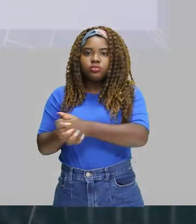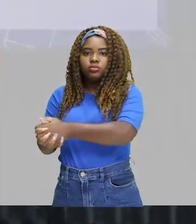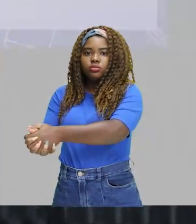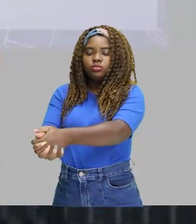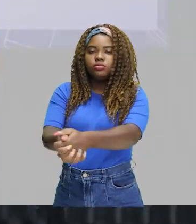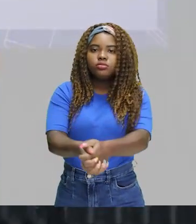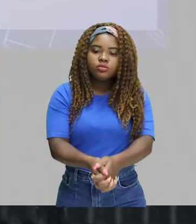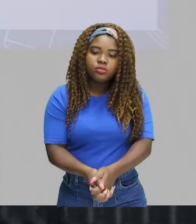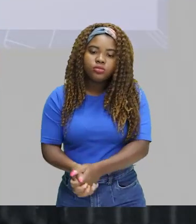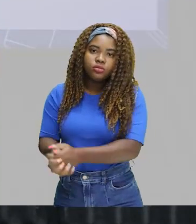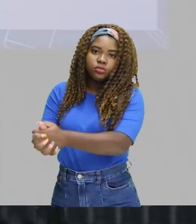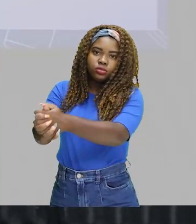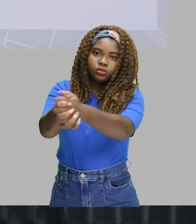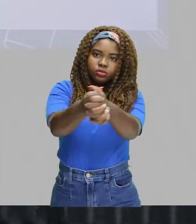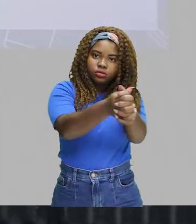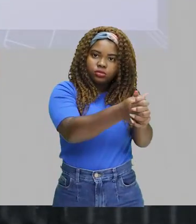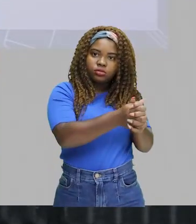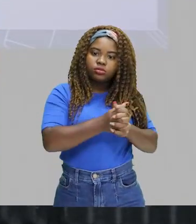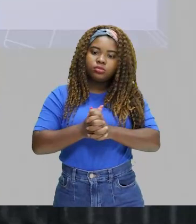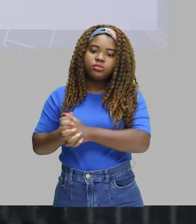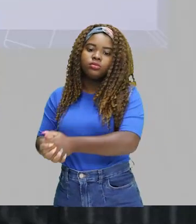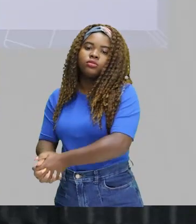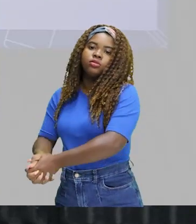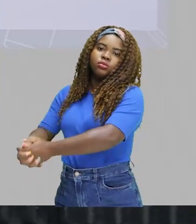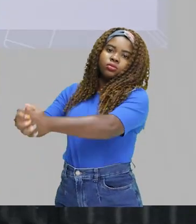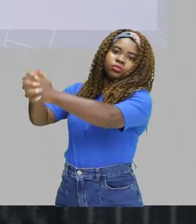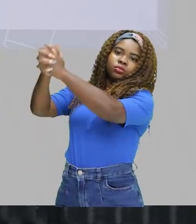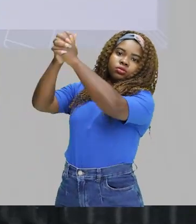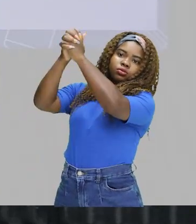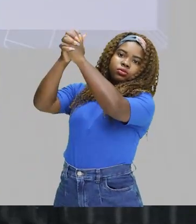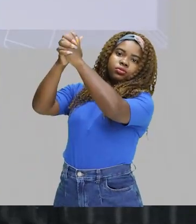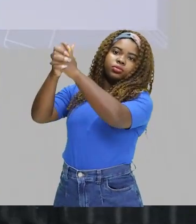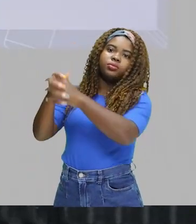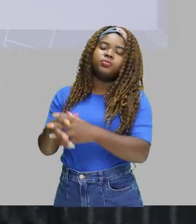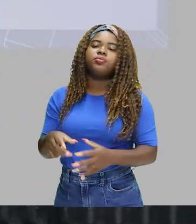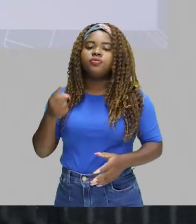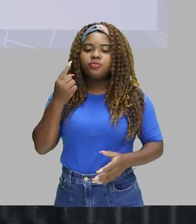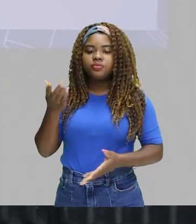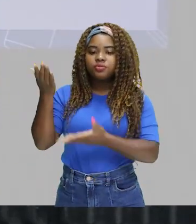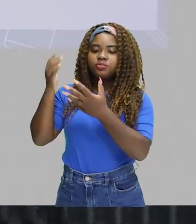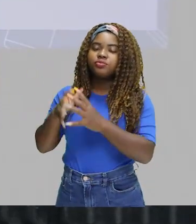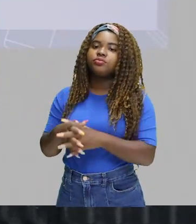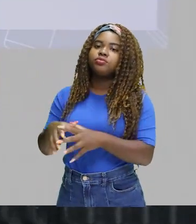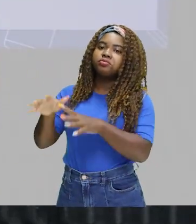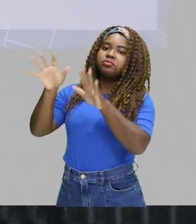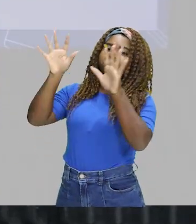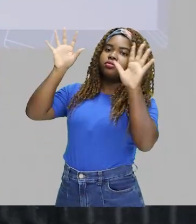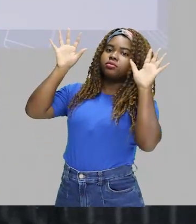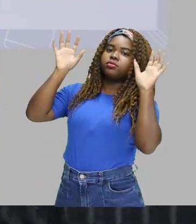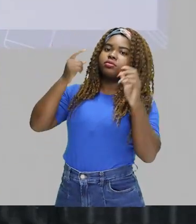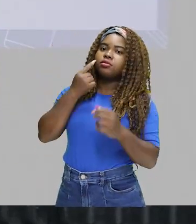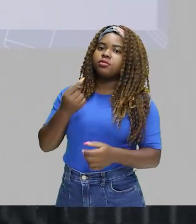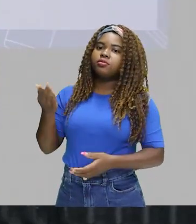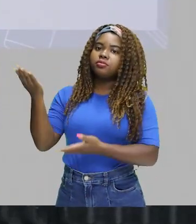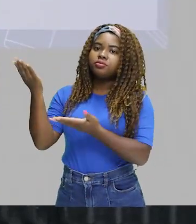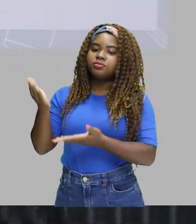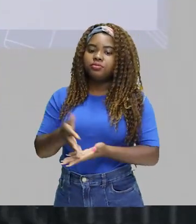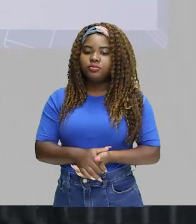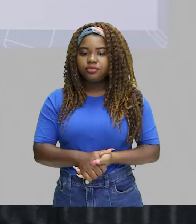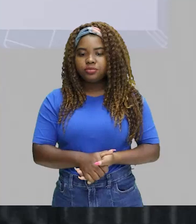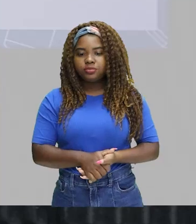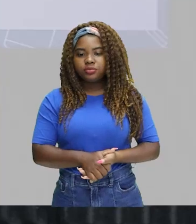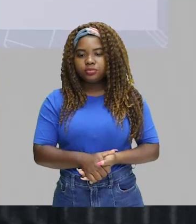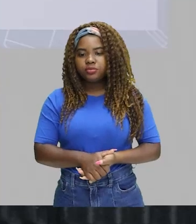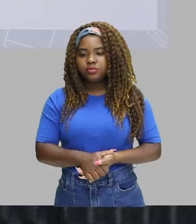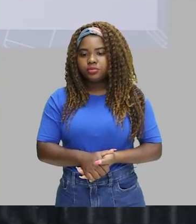o martelo voando lá atrás na imagem. Tá bem aqui, ó, o martelo. Foi realizado o arremesso.